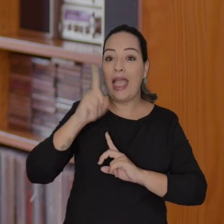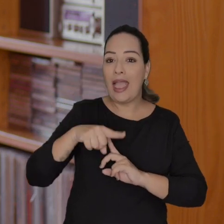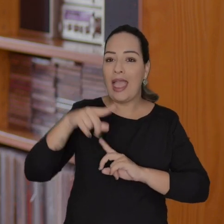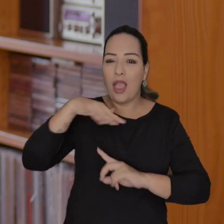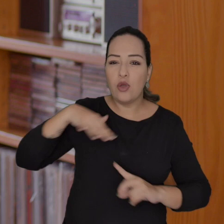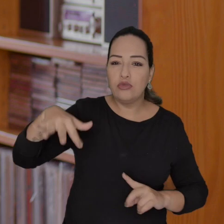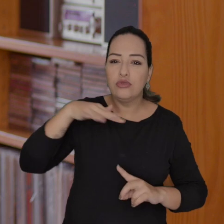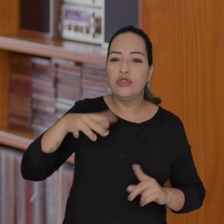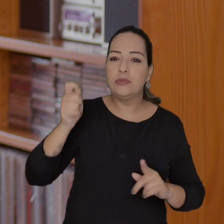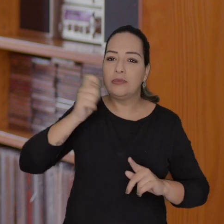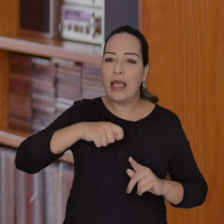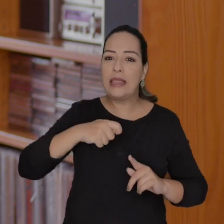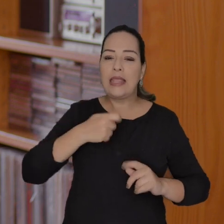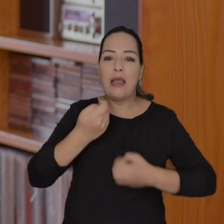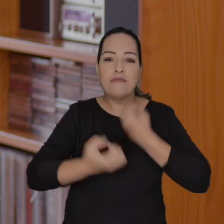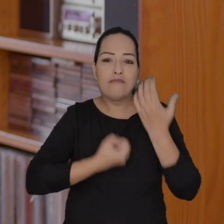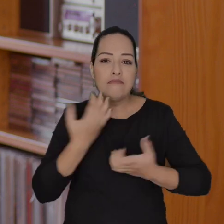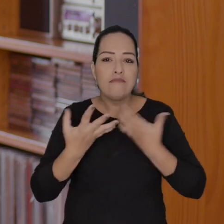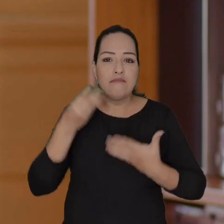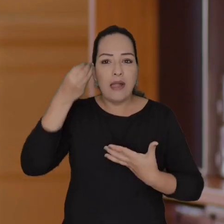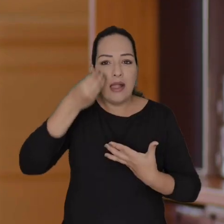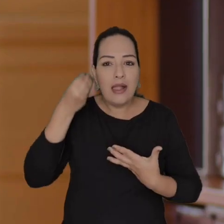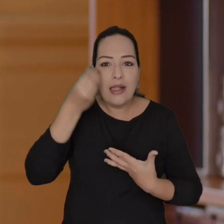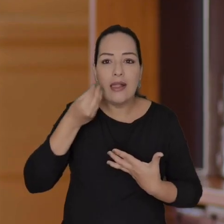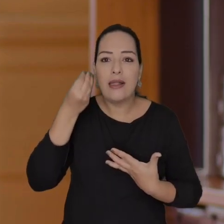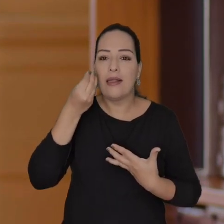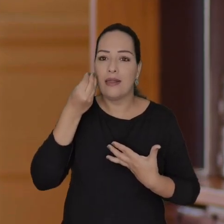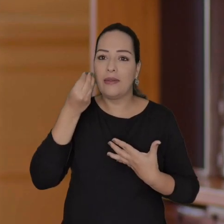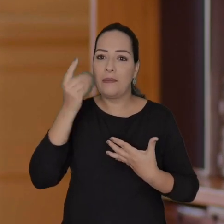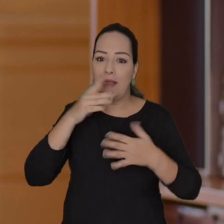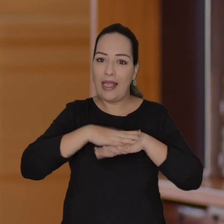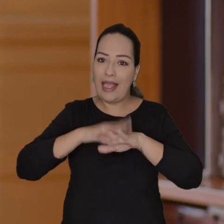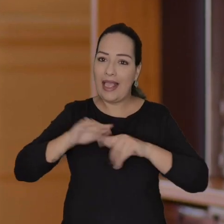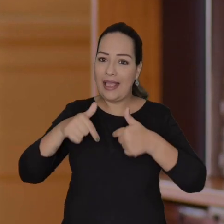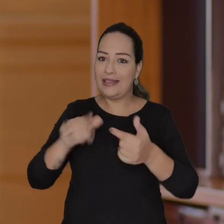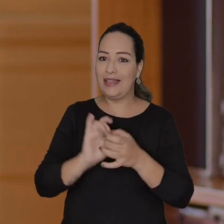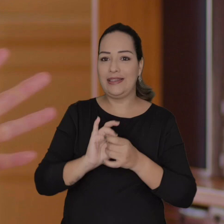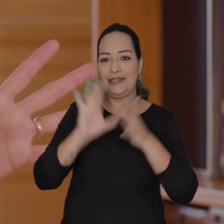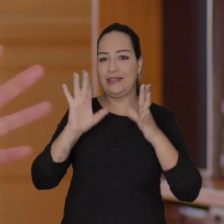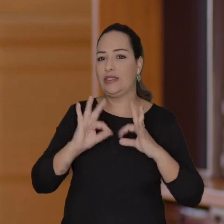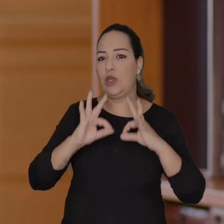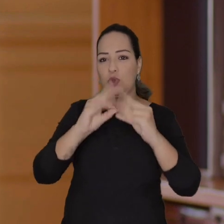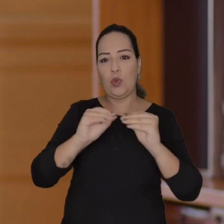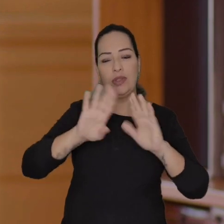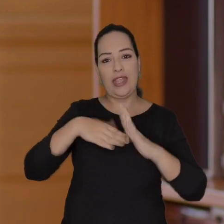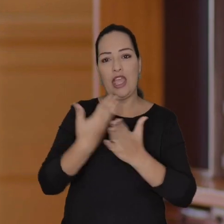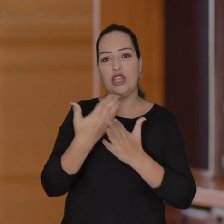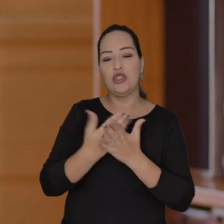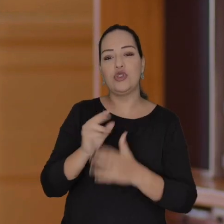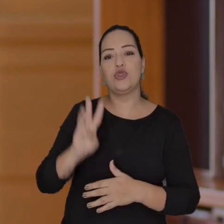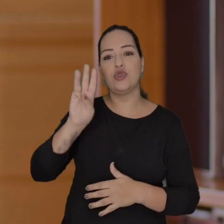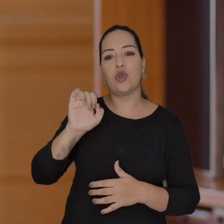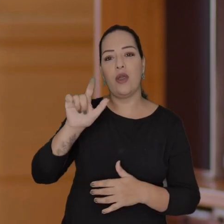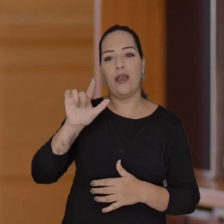um espaço onde a gente pode se experimentar uma ação em liberdade, isso permeia todas as escolas Waldorf